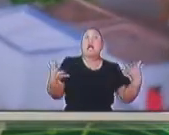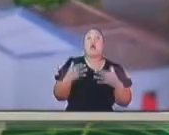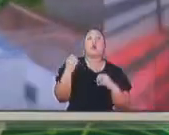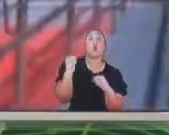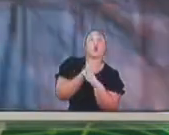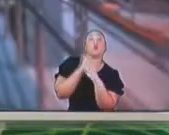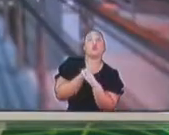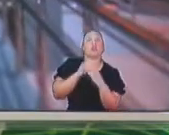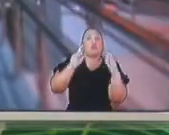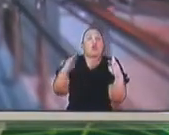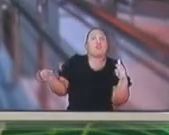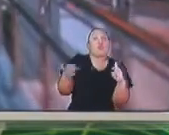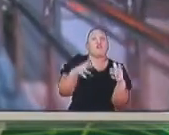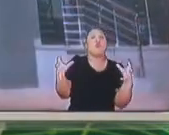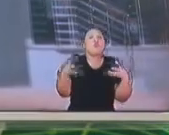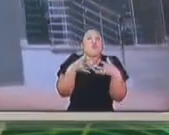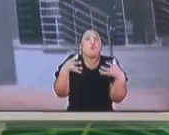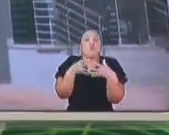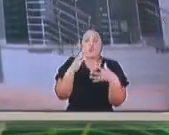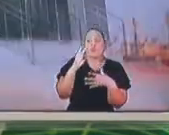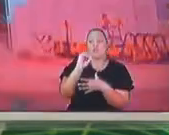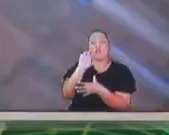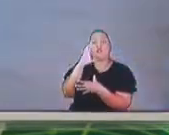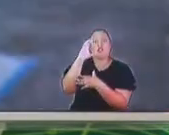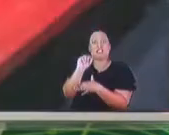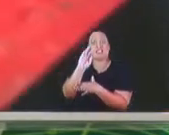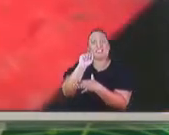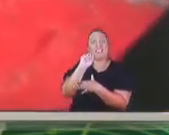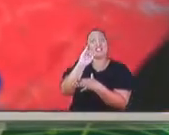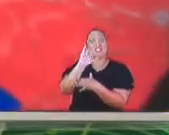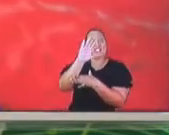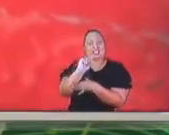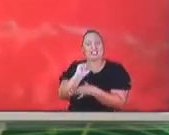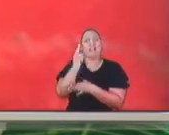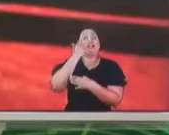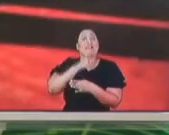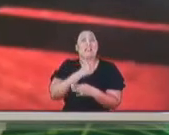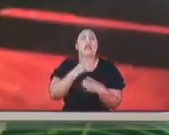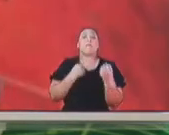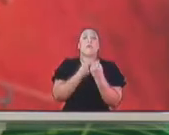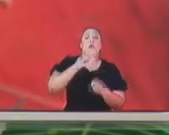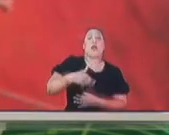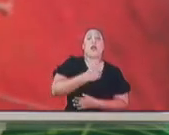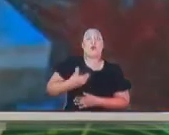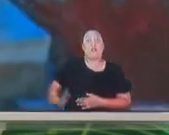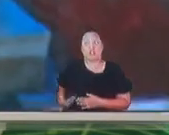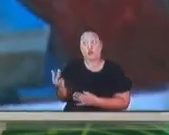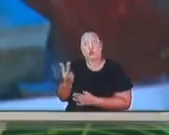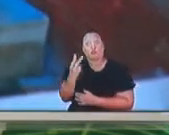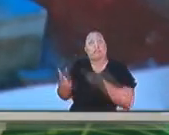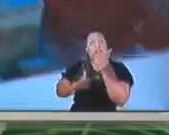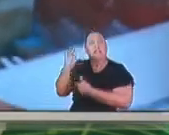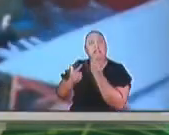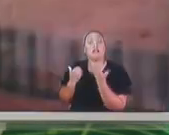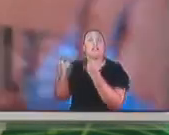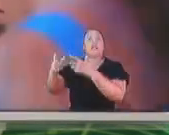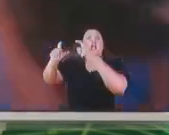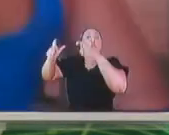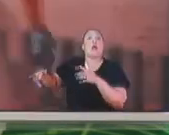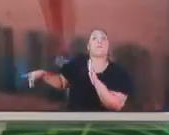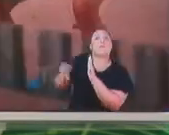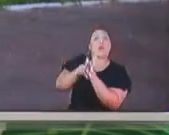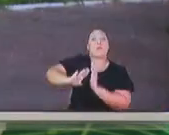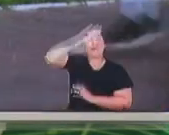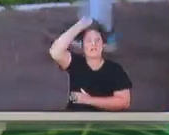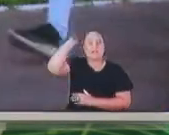um quartel novinho em folha. Isso sem contar que Sorriso é a única cidade do interior a contar com um helicóptero do Silpaer